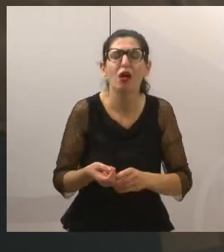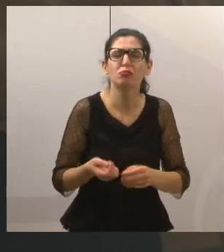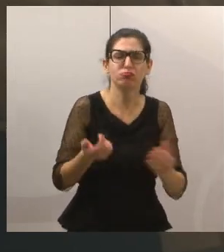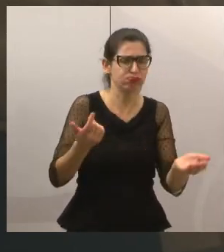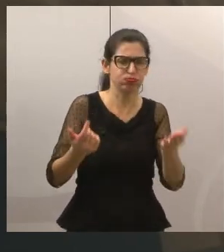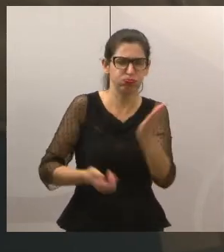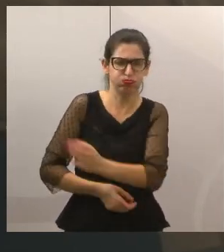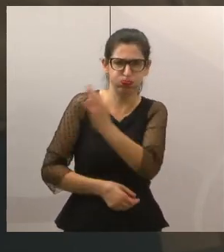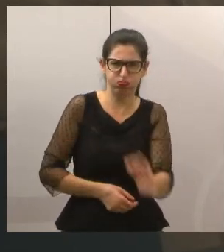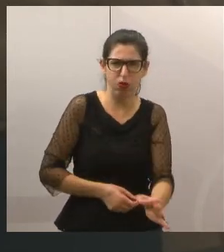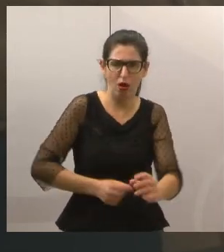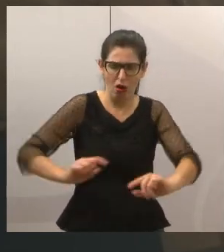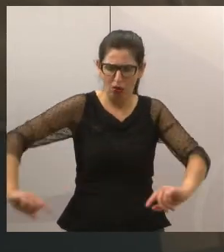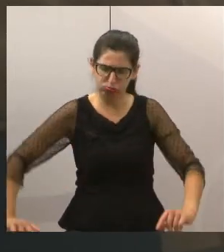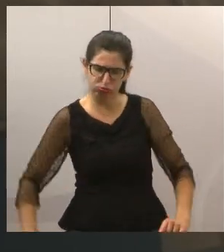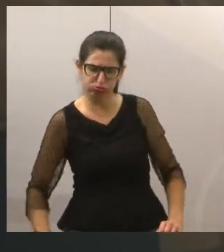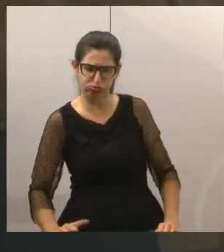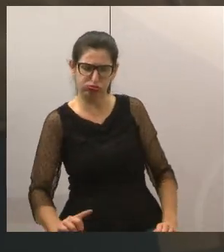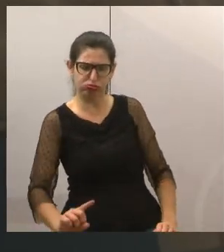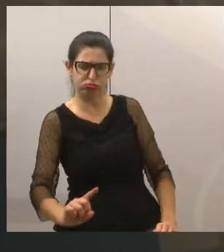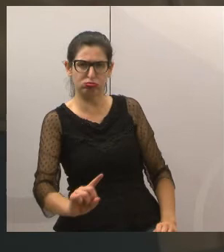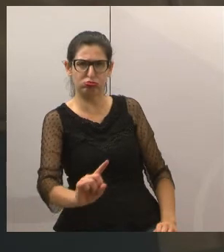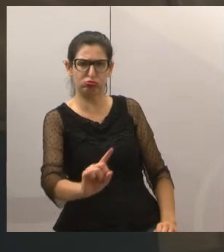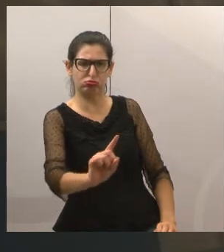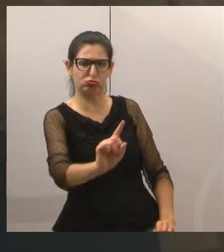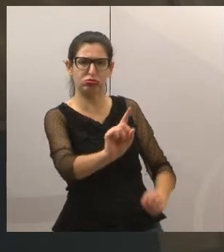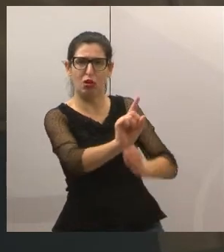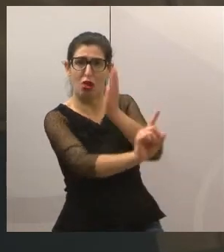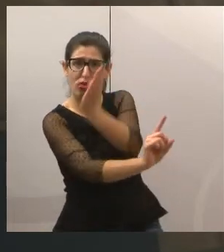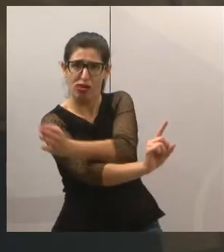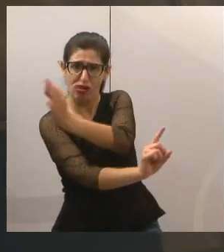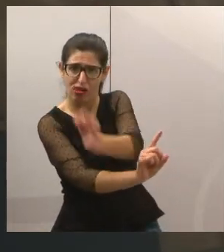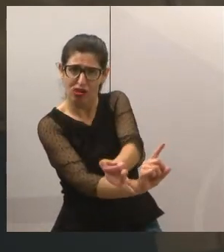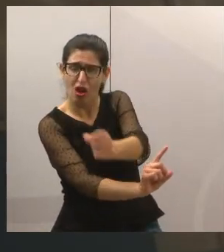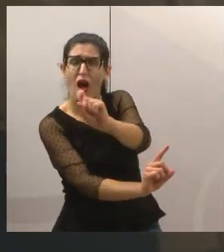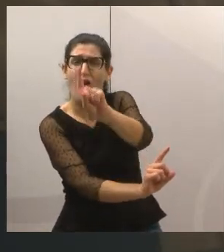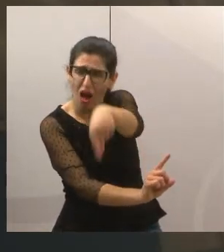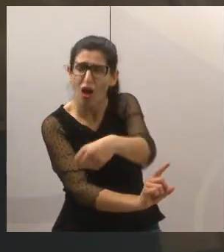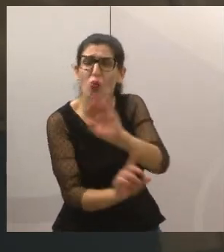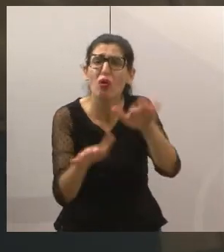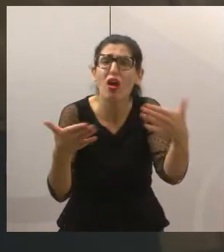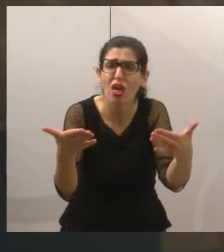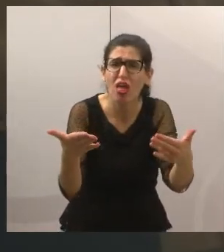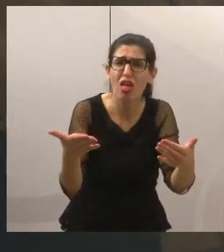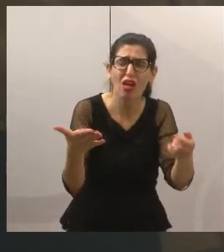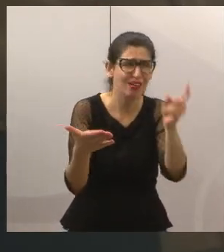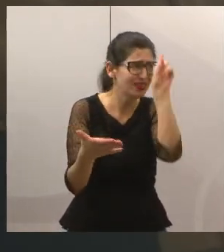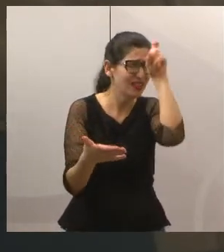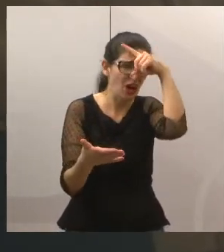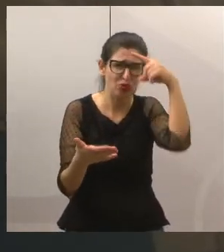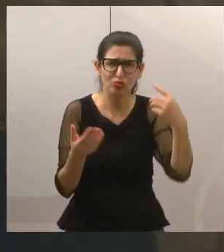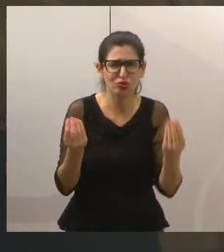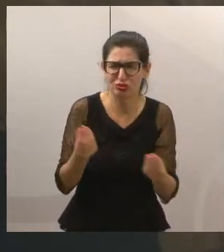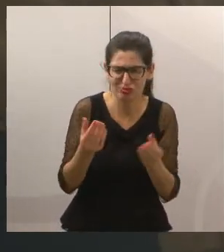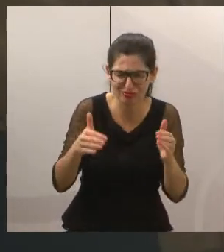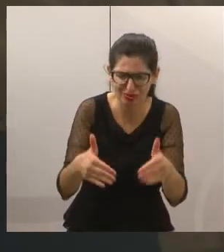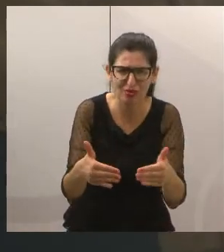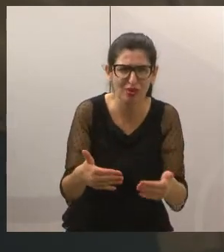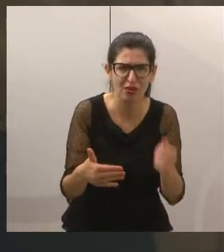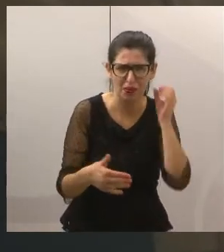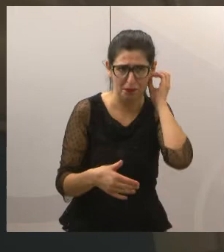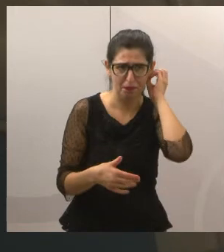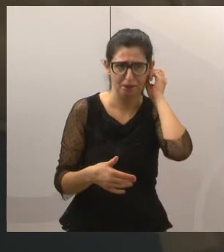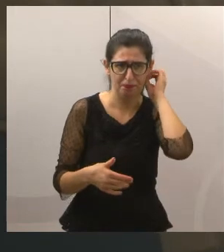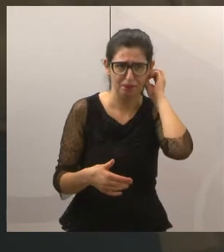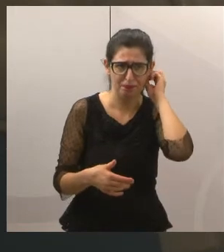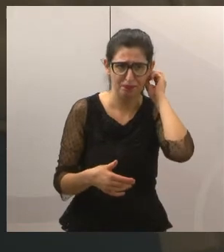inflação, qual é o valor que a gente está deixando de crescer na saúde? Porque aqui nós estamos falando em termos absolutos e não, pelo que eu